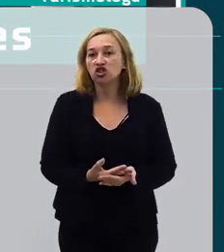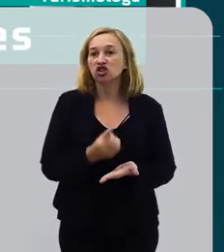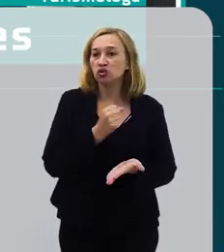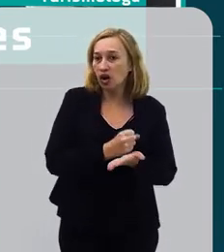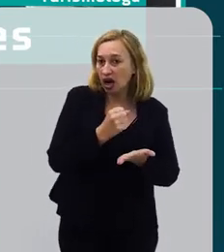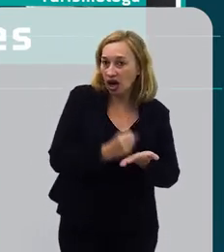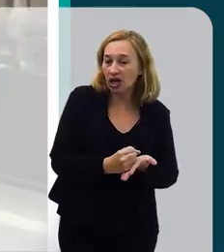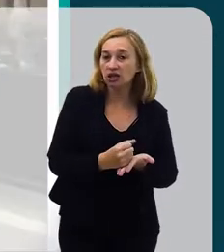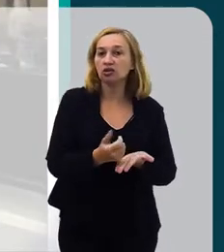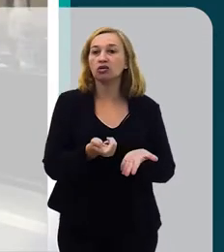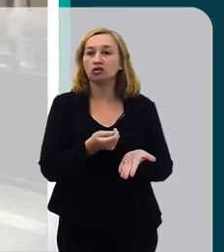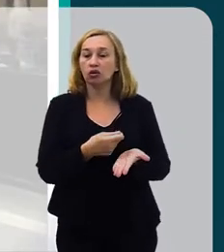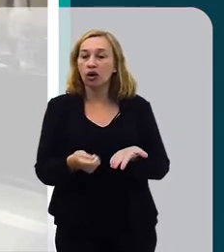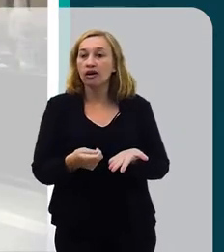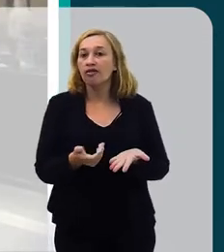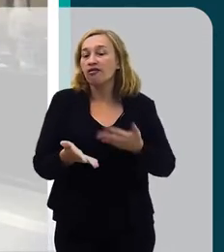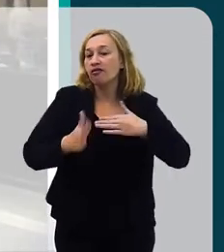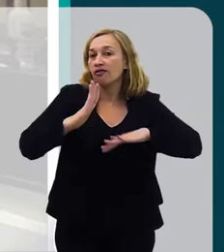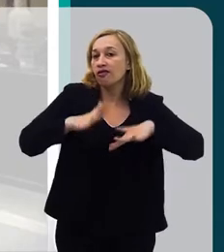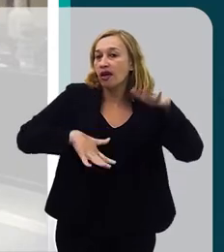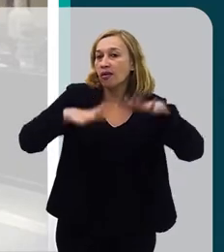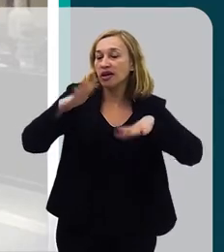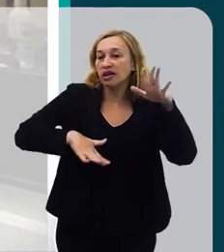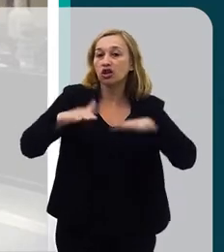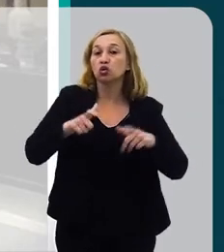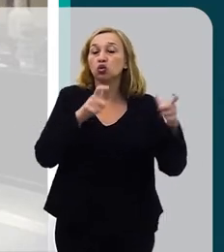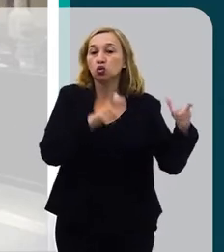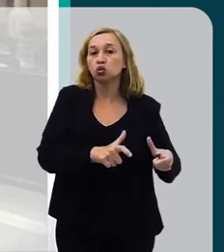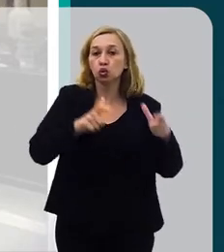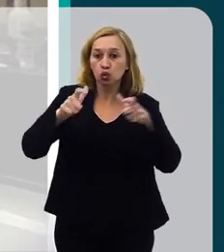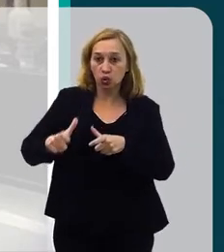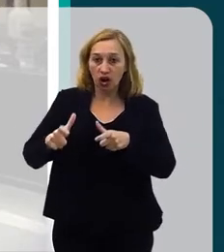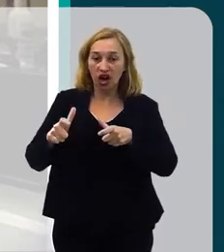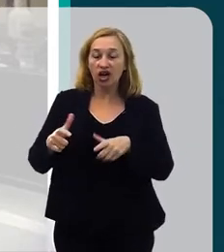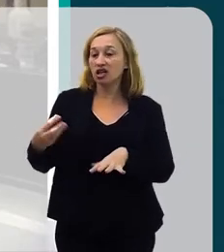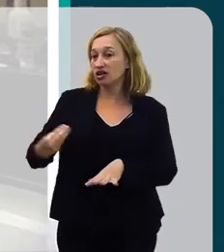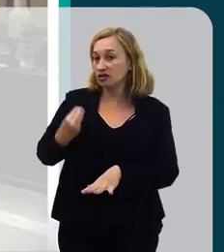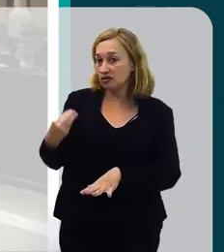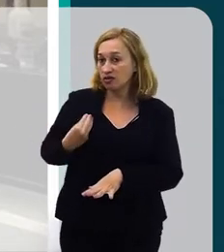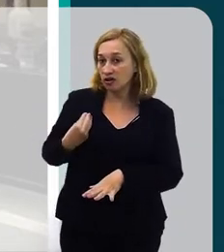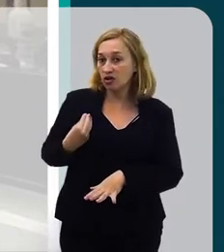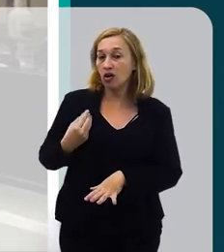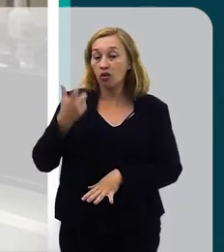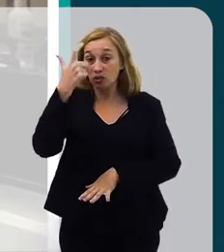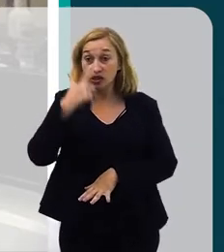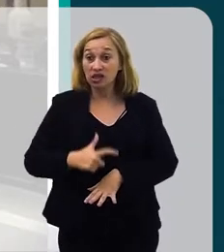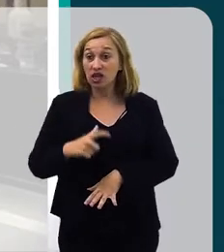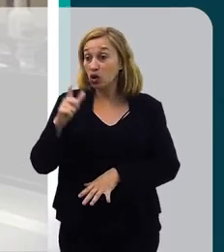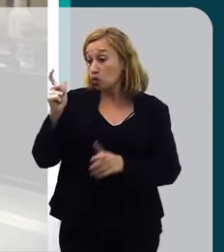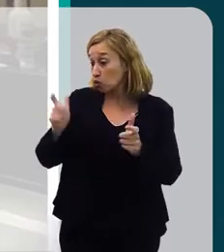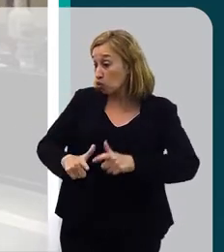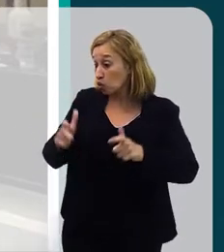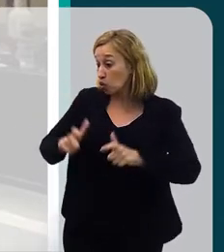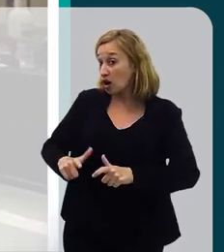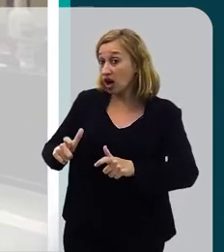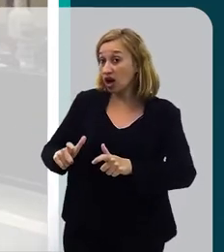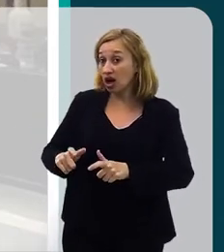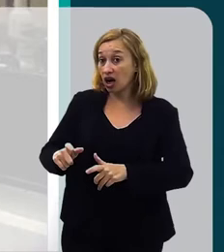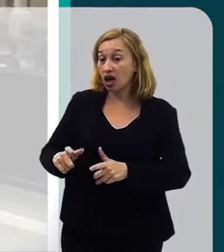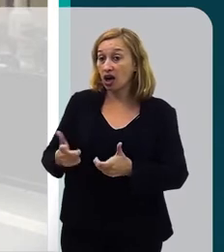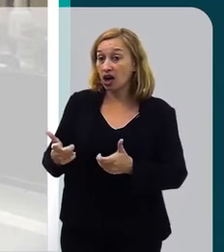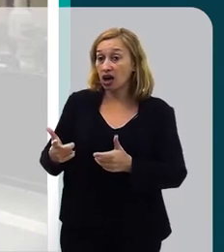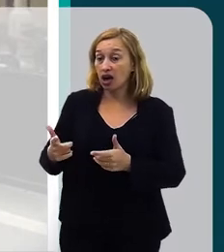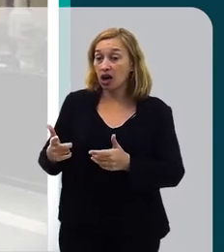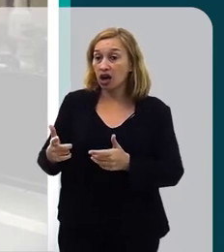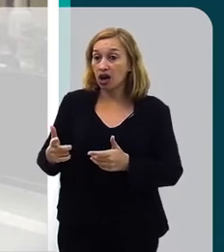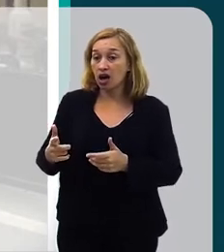que cartório, né, dependendo do lugar que esteja, por ser um lugar também